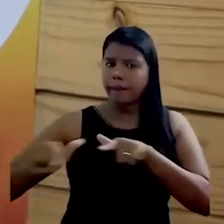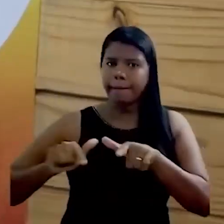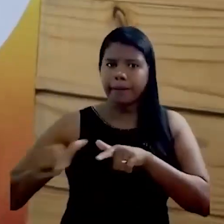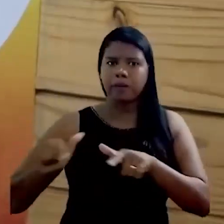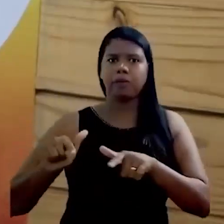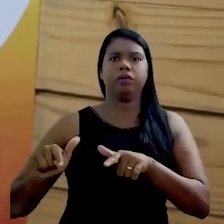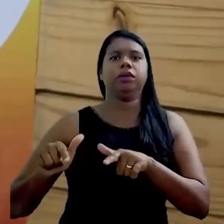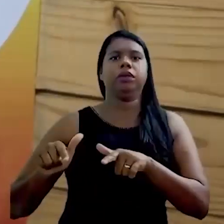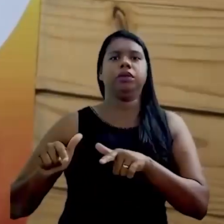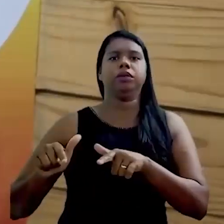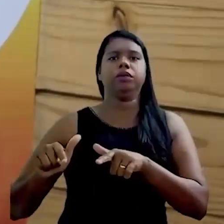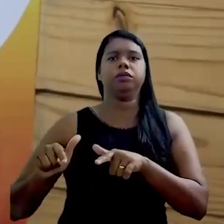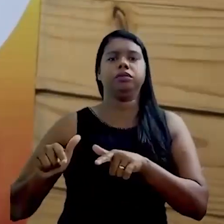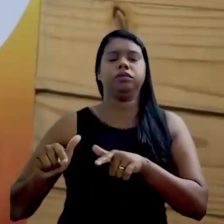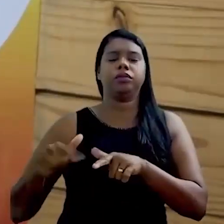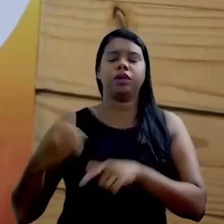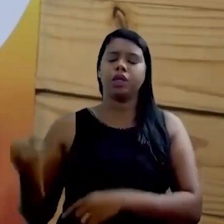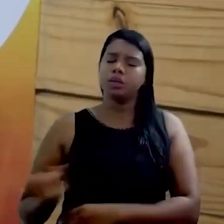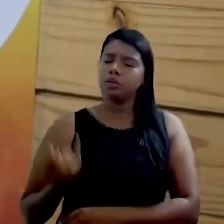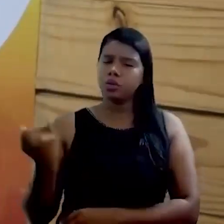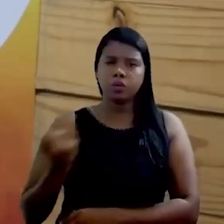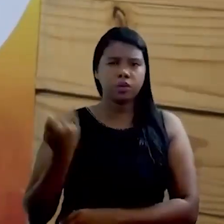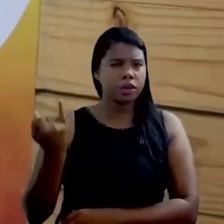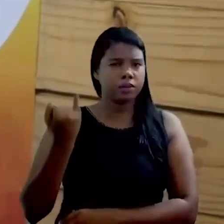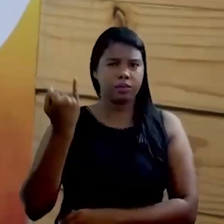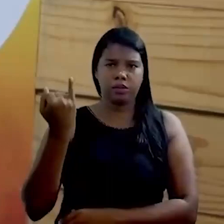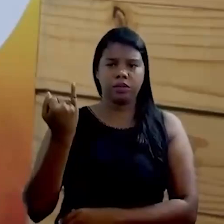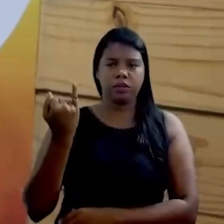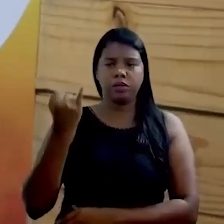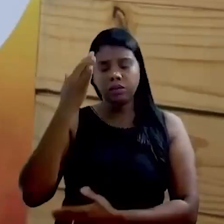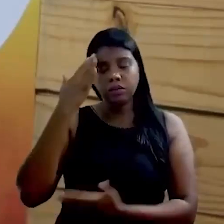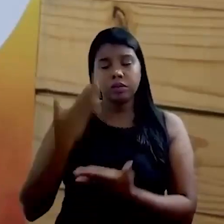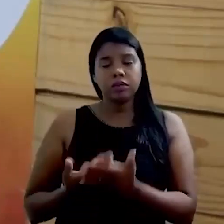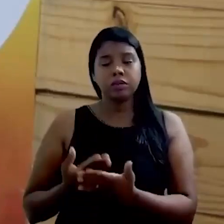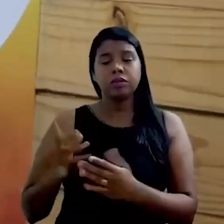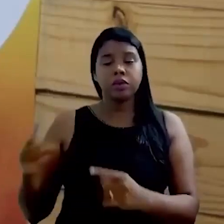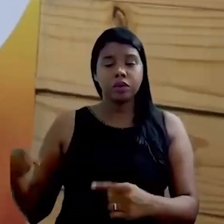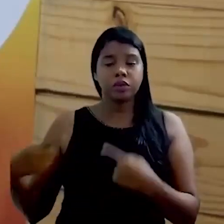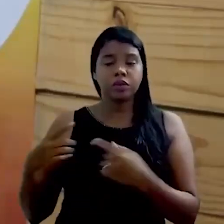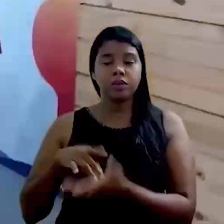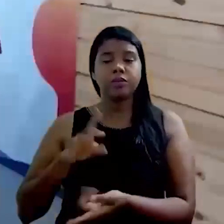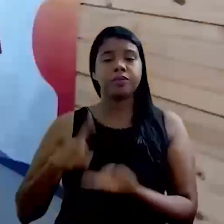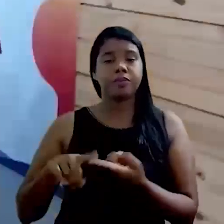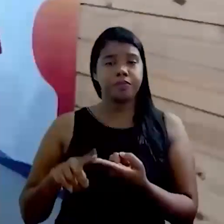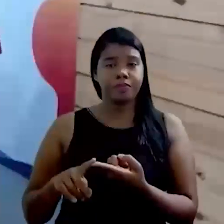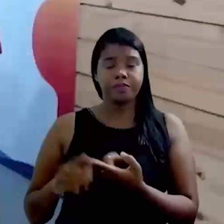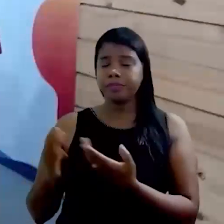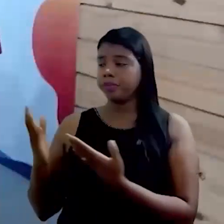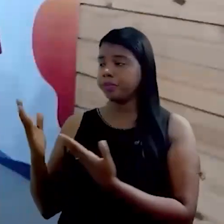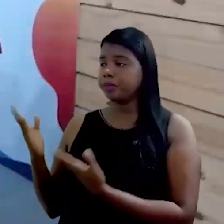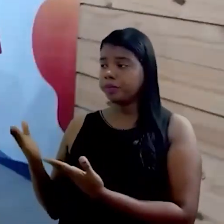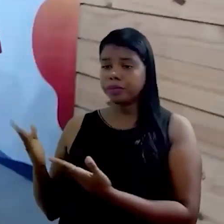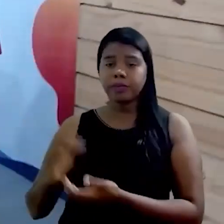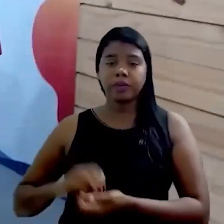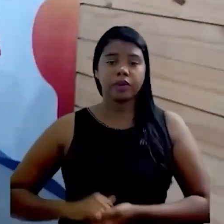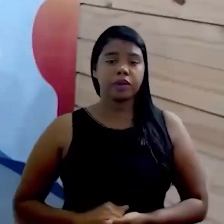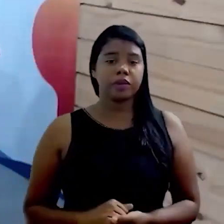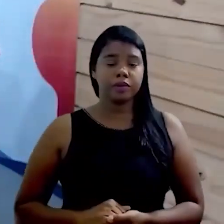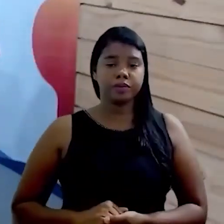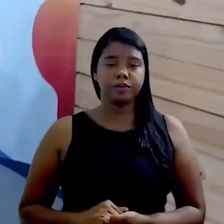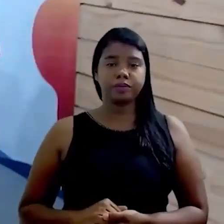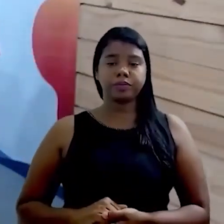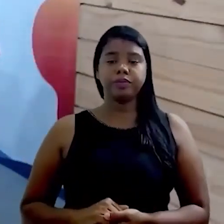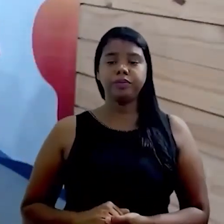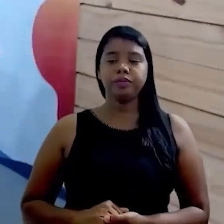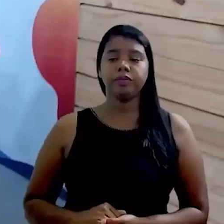dessa ascensão feminina, isso é super importante. E eu acho que uma outra tendência que impacta bastante... Só um minutinho. E pegando o gancho aqui que a Clara